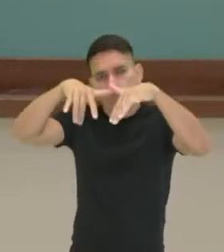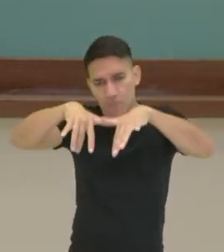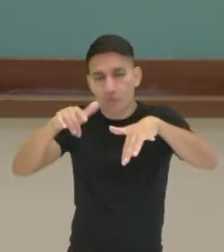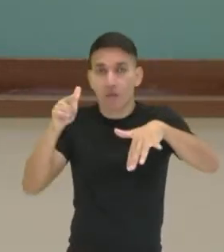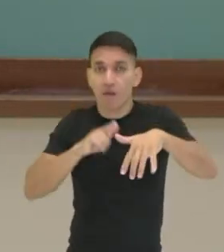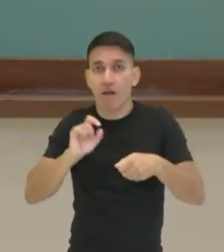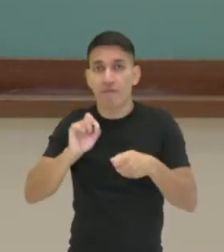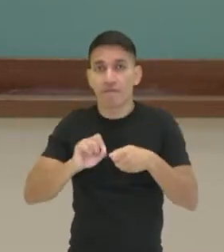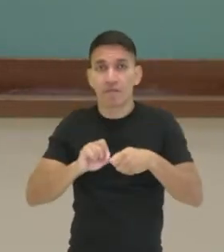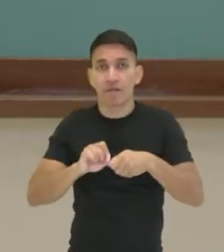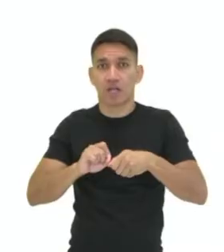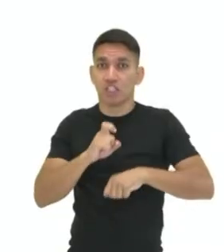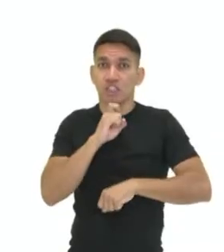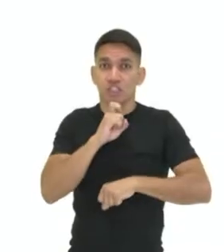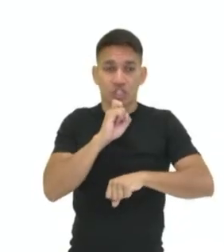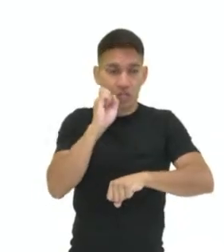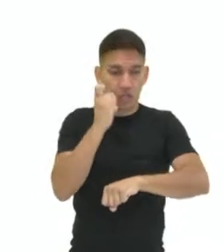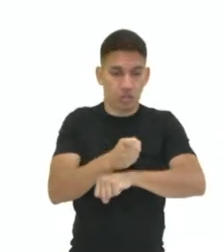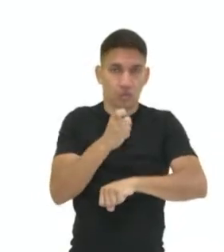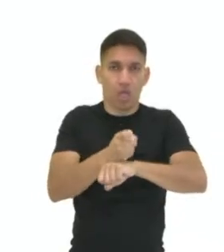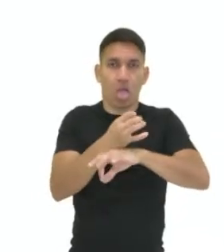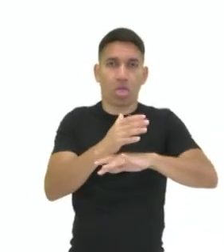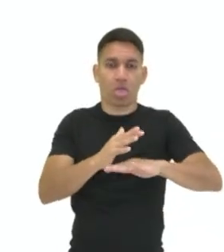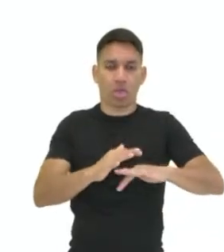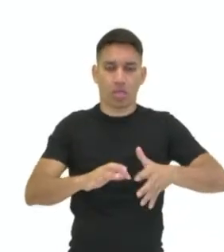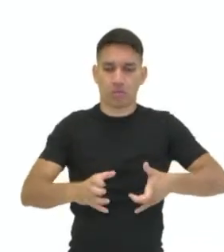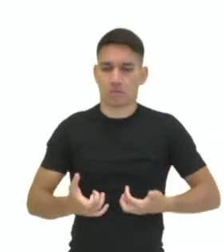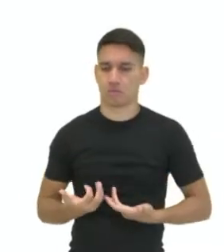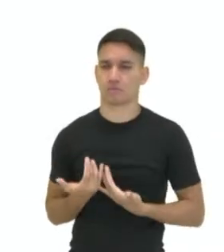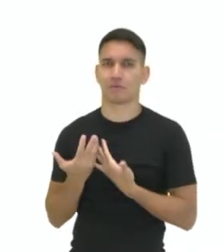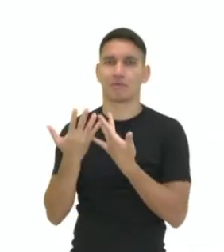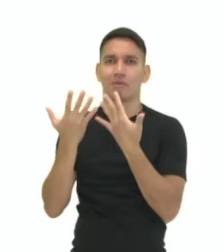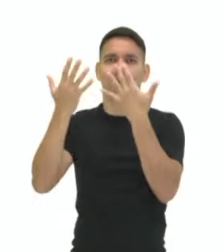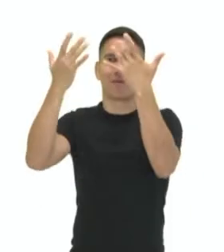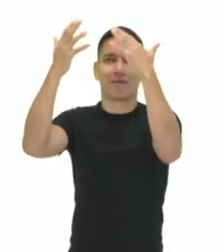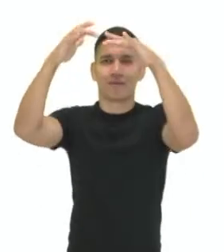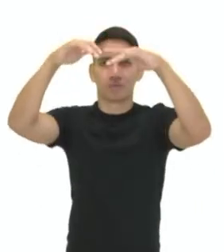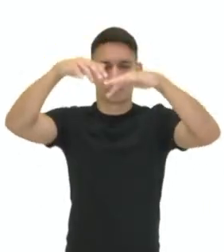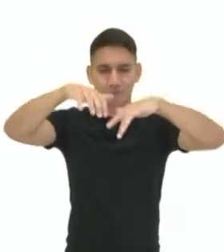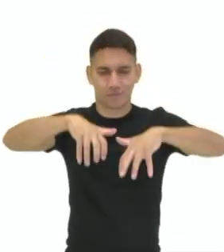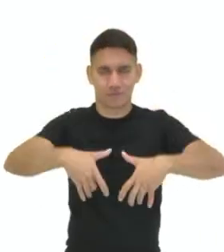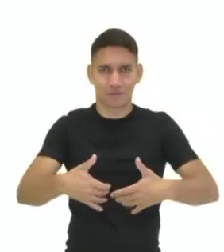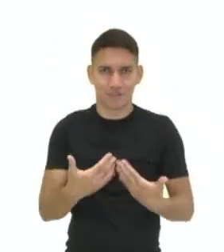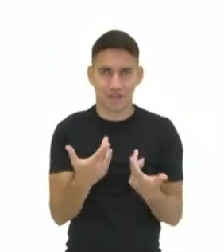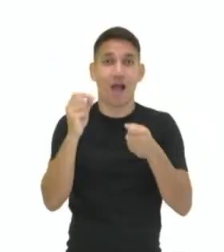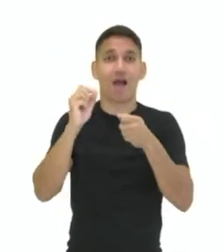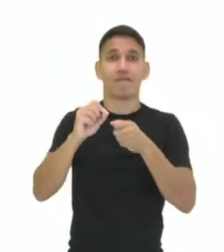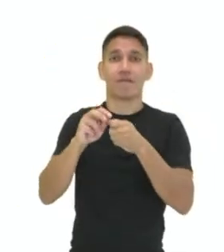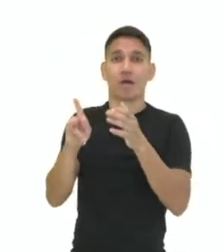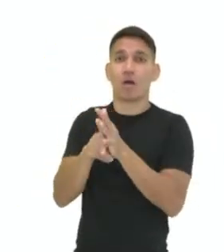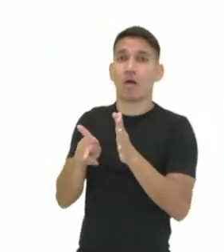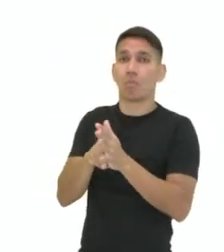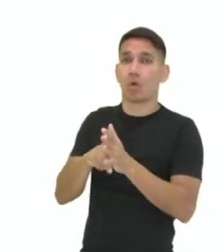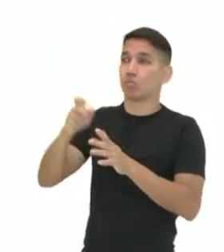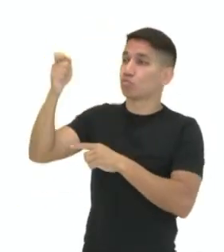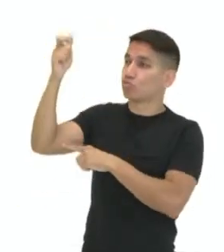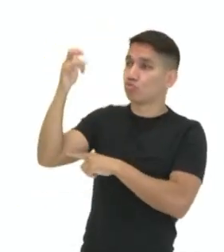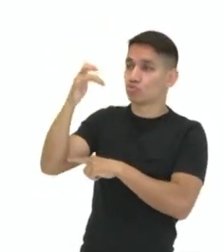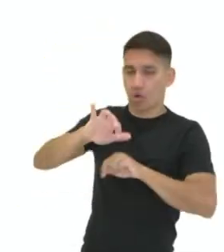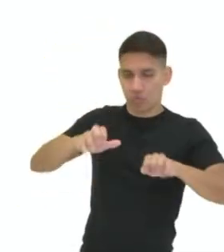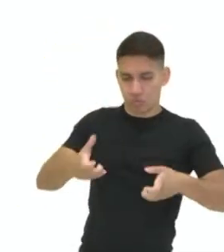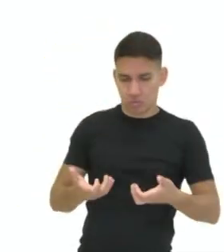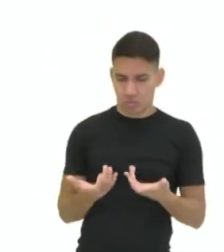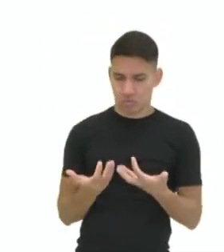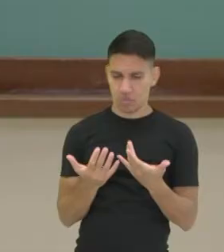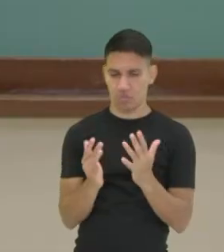evapore e o gelo sublime. Processo normal isso aí. Esse processo, conduzido pelo Sol, move a água para a atmosfera na forma de vapor d'água. Então,